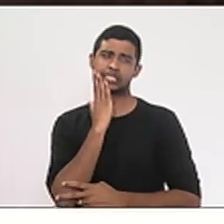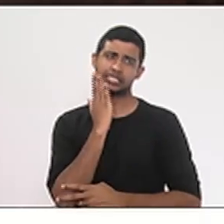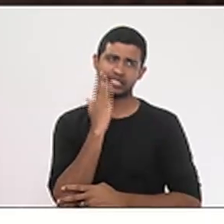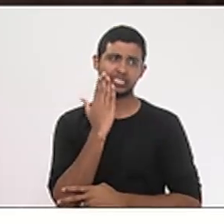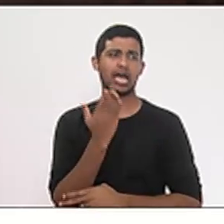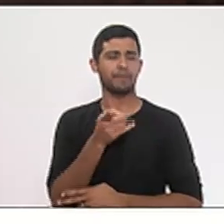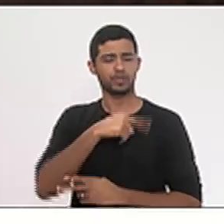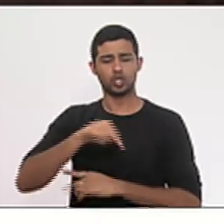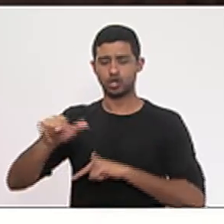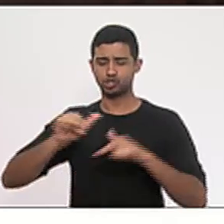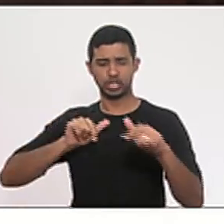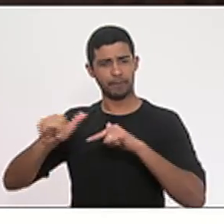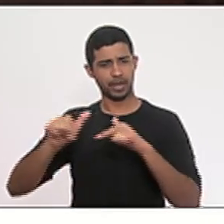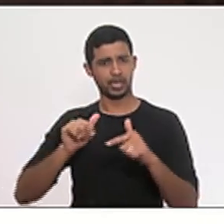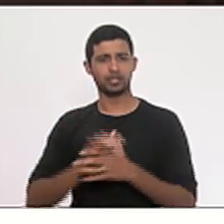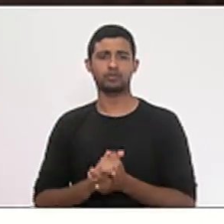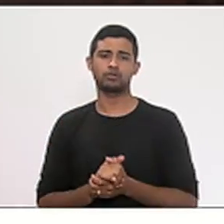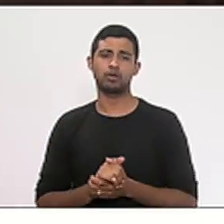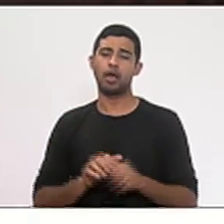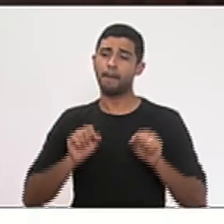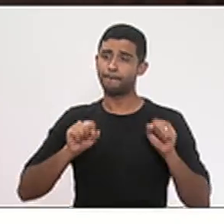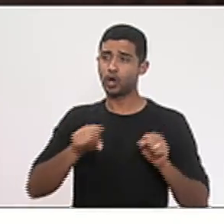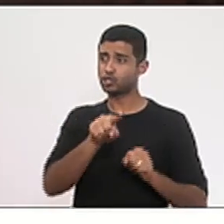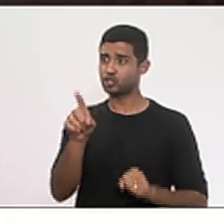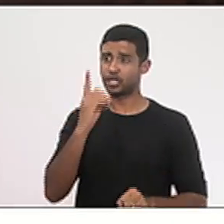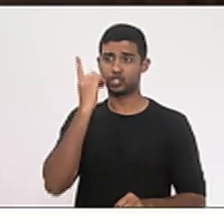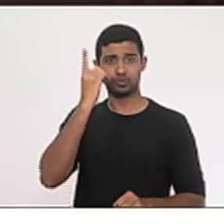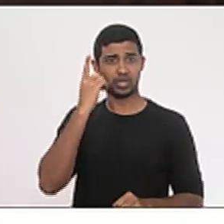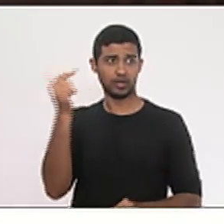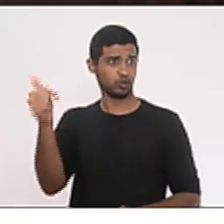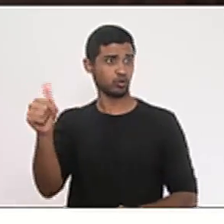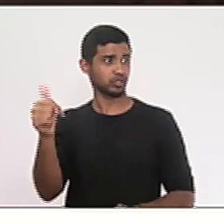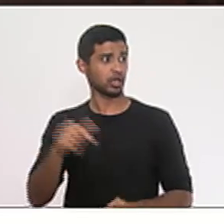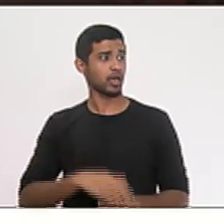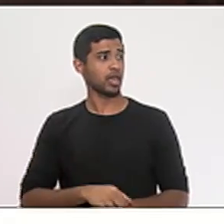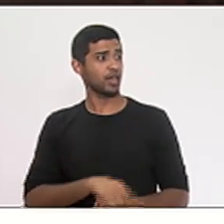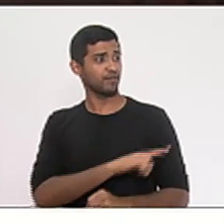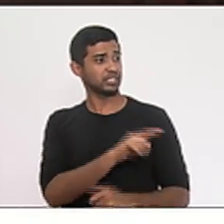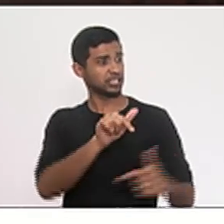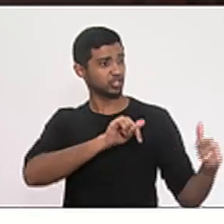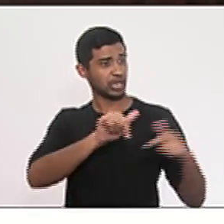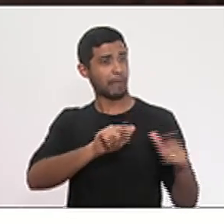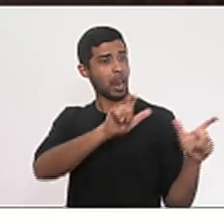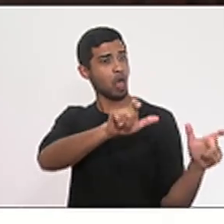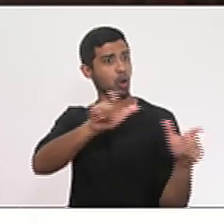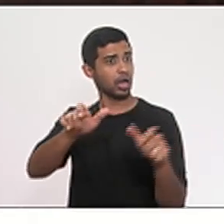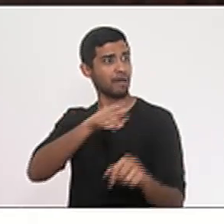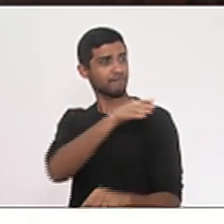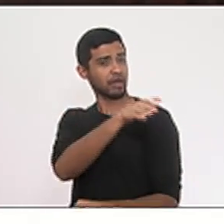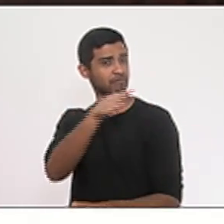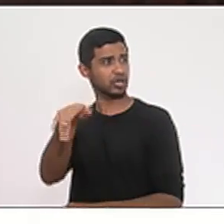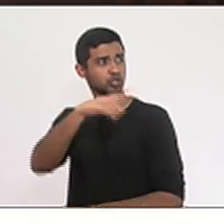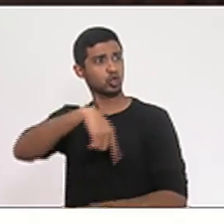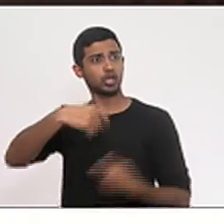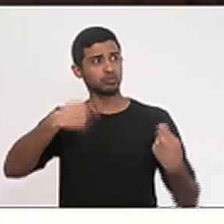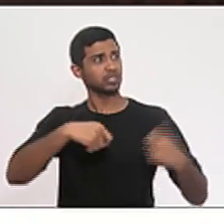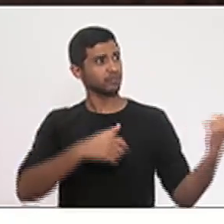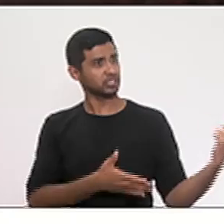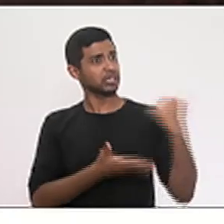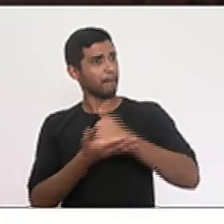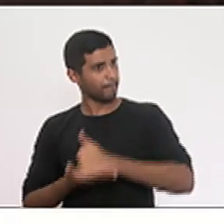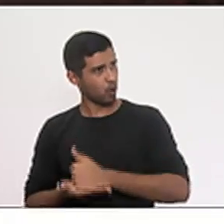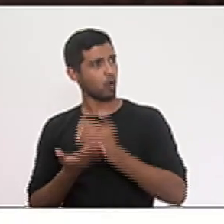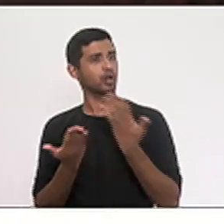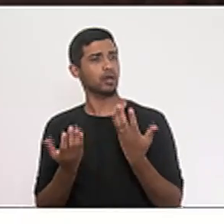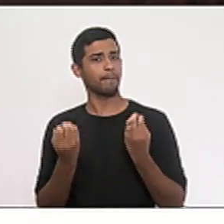nós, trabalhadores, que talvez os parlamentares não tenham. Vocês atuam nos locais e nós precisamos do apoio de vocês